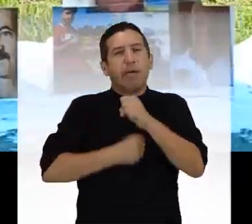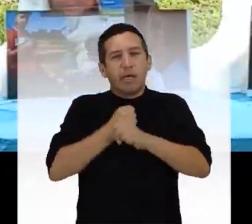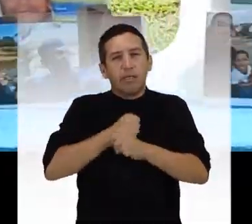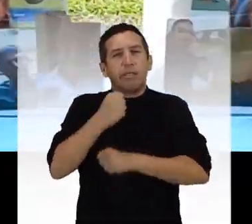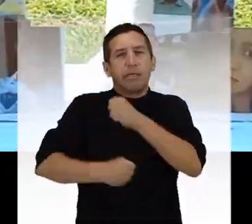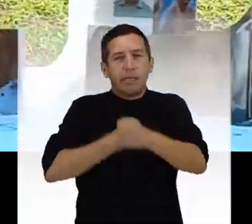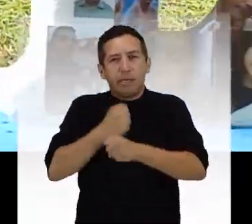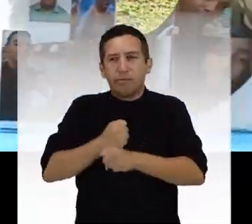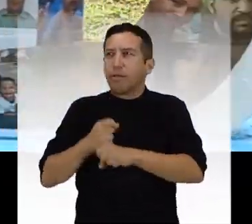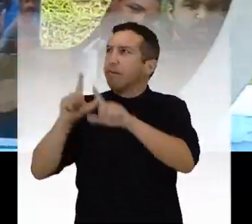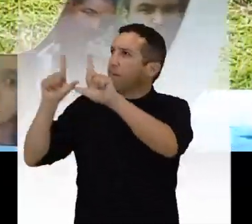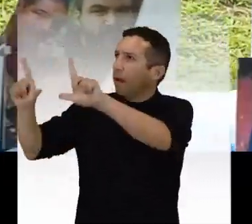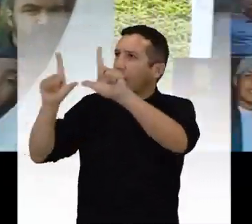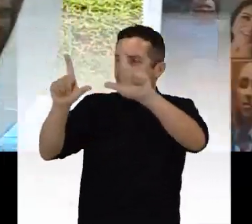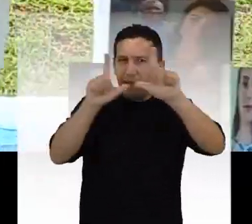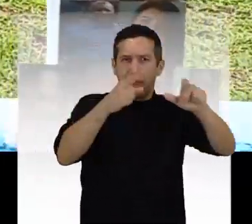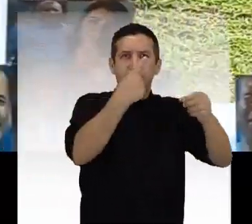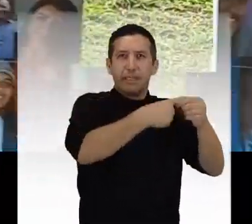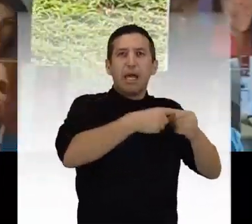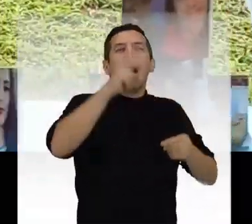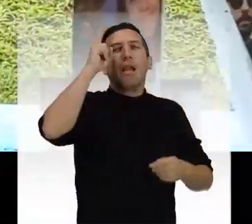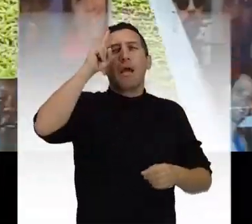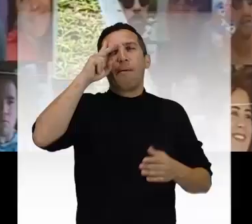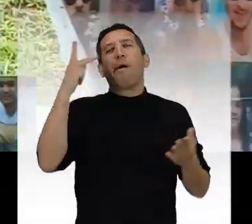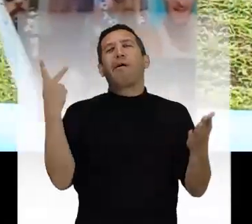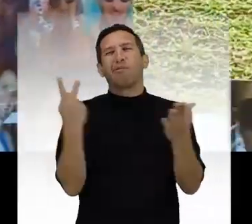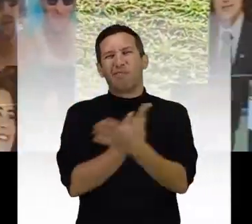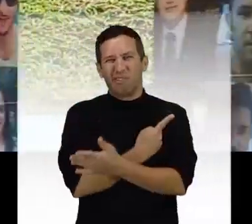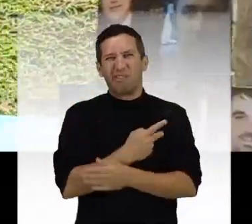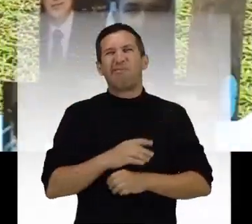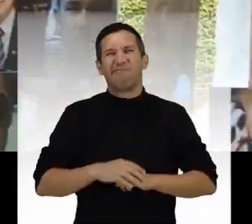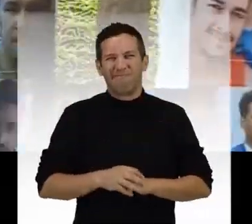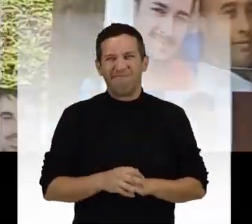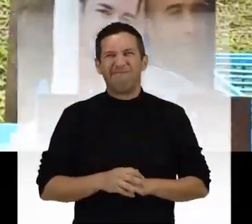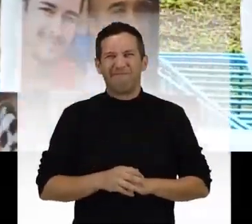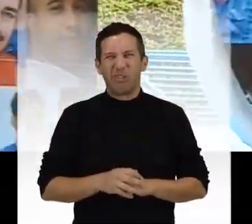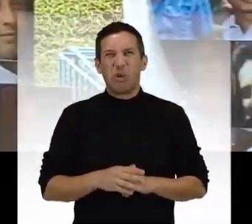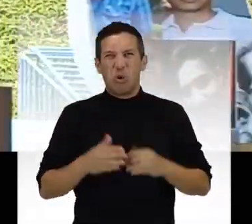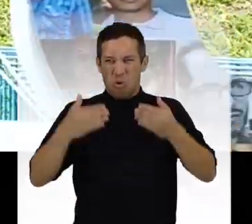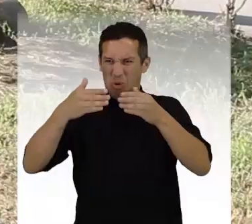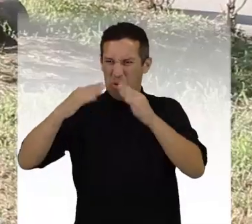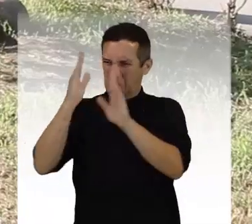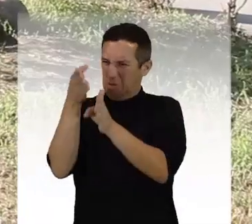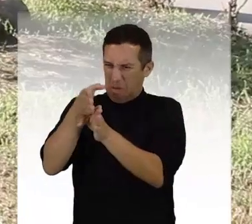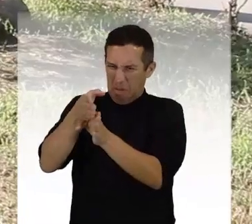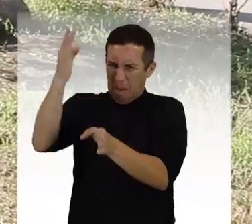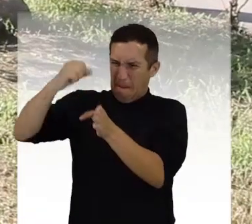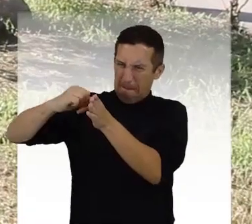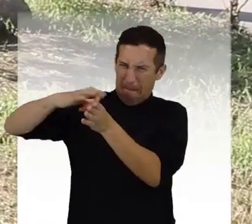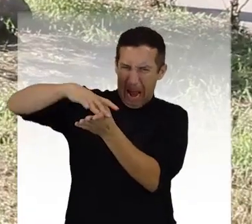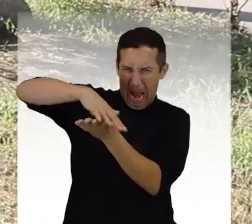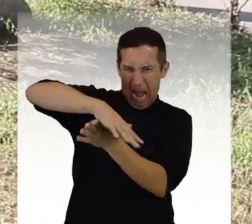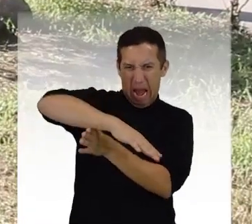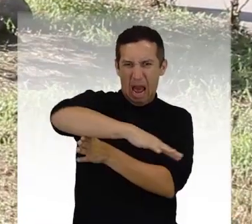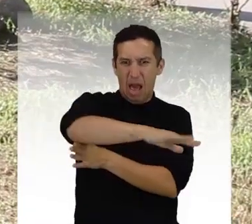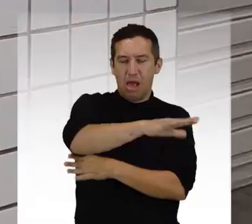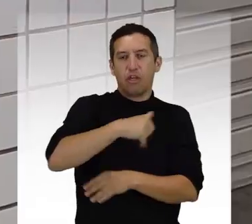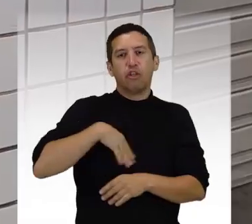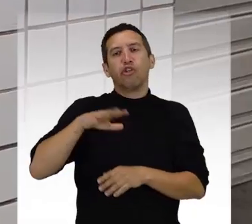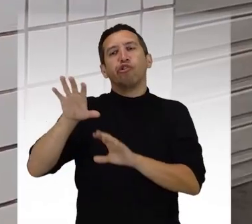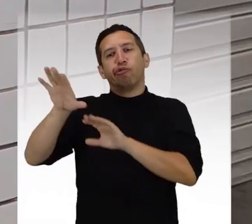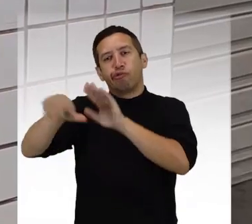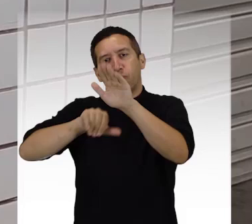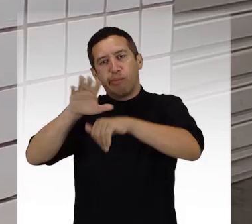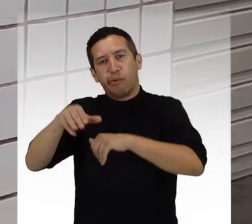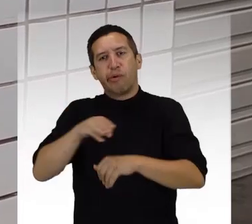Ano a ano, placas e homenagens espalhadas pela cidade nos fazem lembrar da tragédia. Logo após o rompimento, o MPT